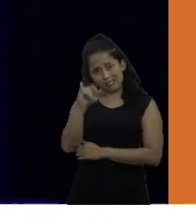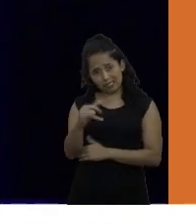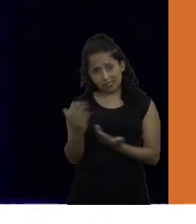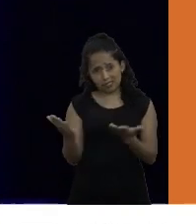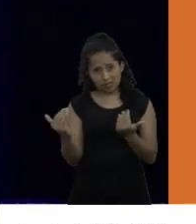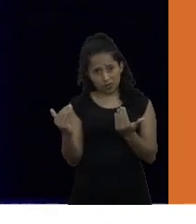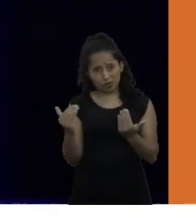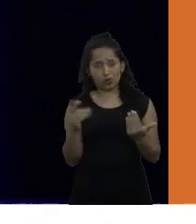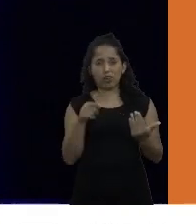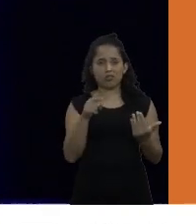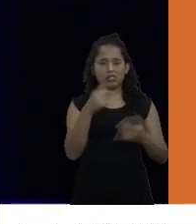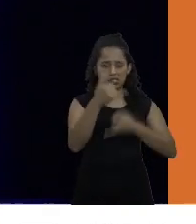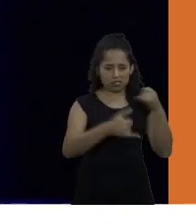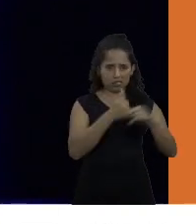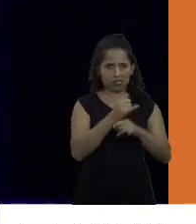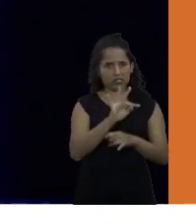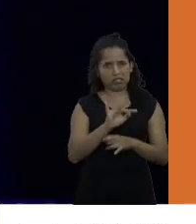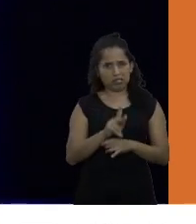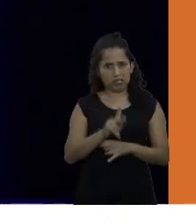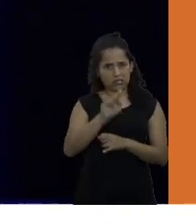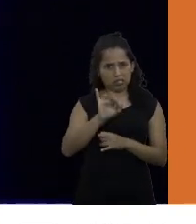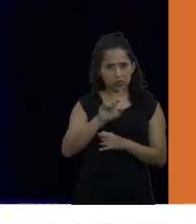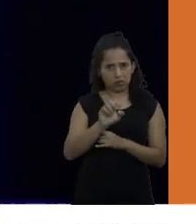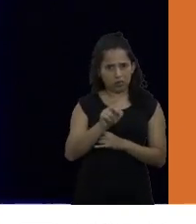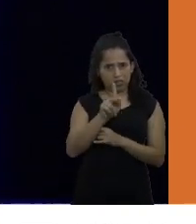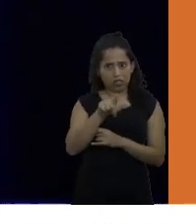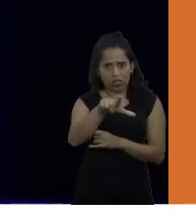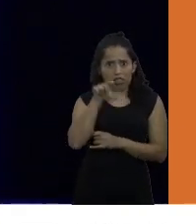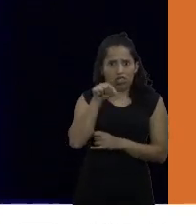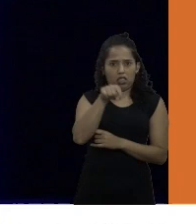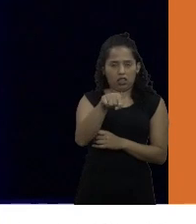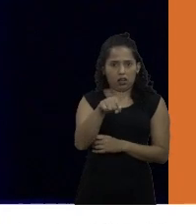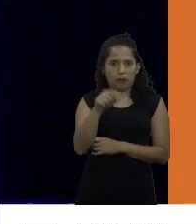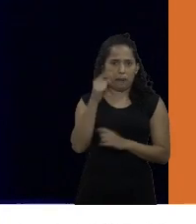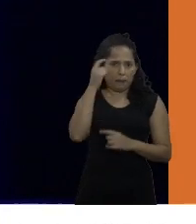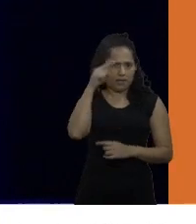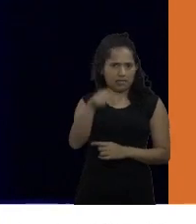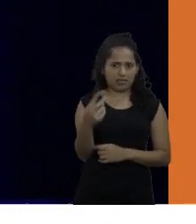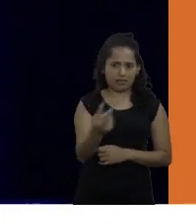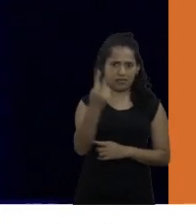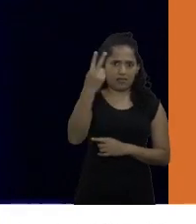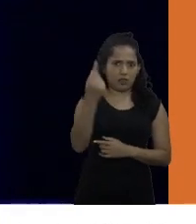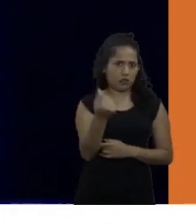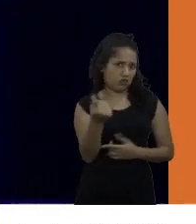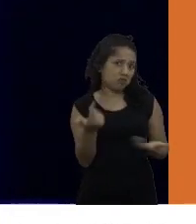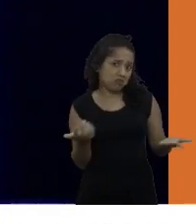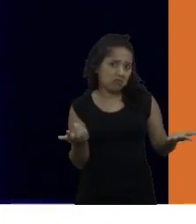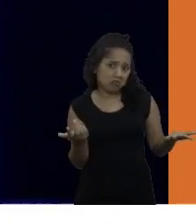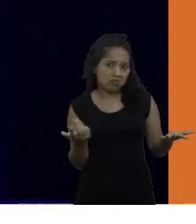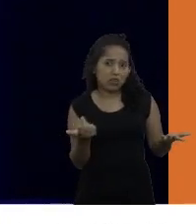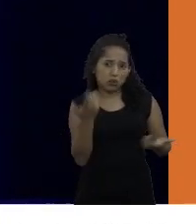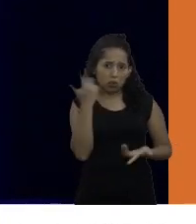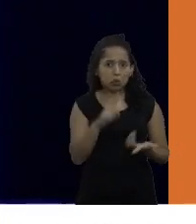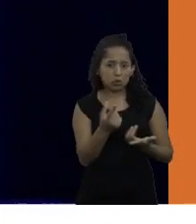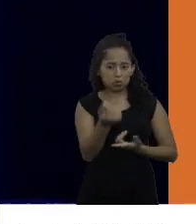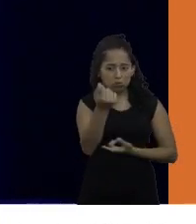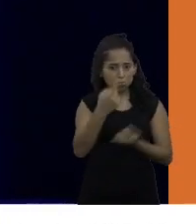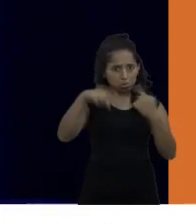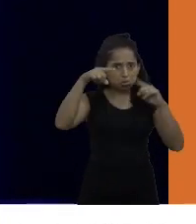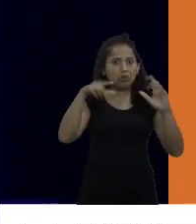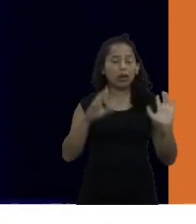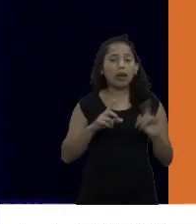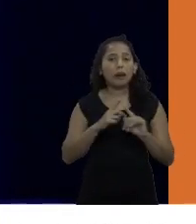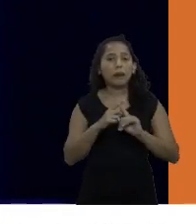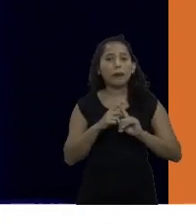está no TikTok, prefere estar no TikTok, que gerando um valor talvez para ele no TikTok, ganhando até dinheiro, monetizando, fazendo as coisas